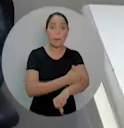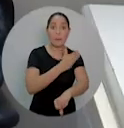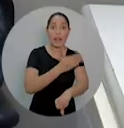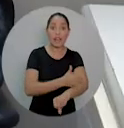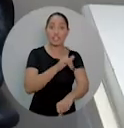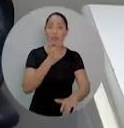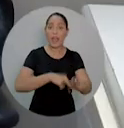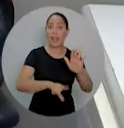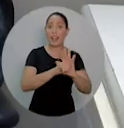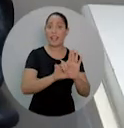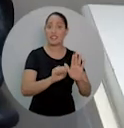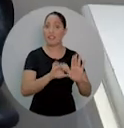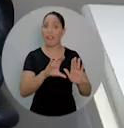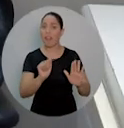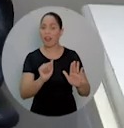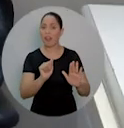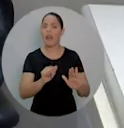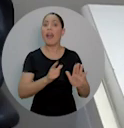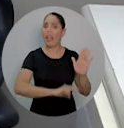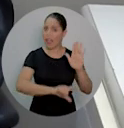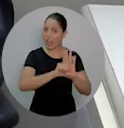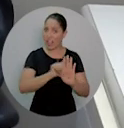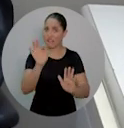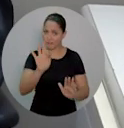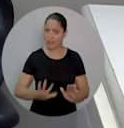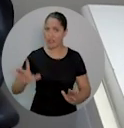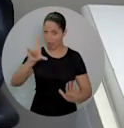na prática não é a lei seca. A lei seca é uma lei